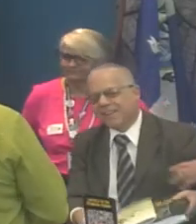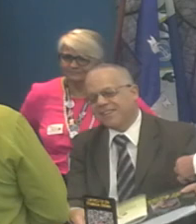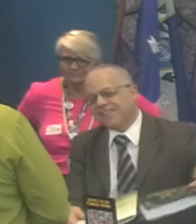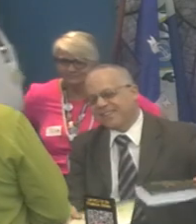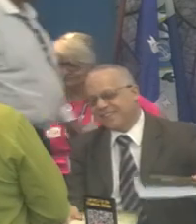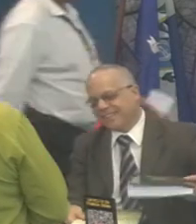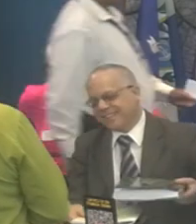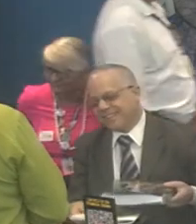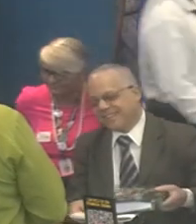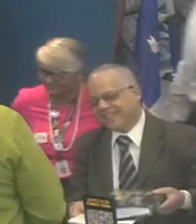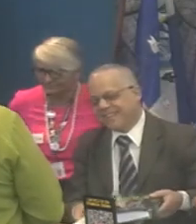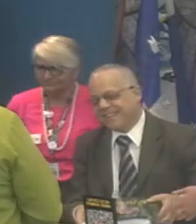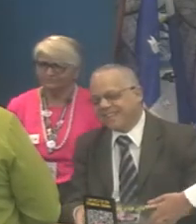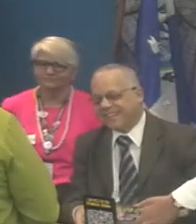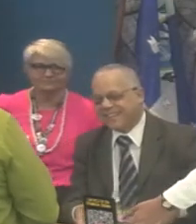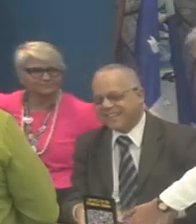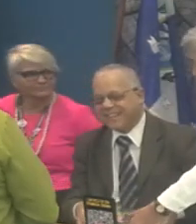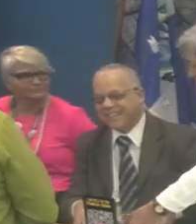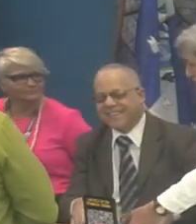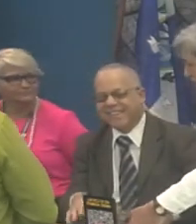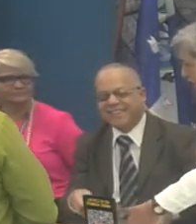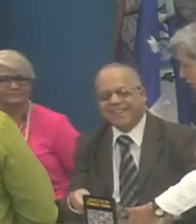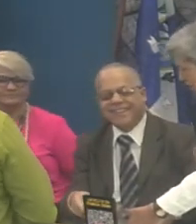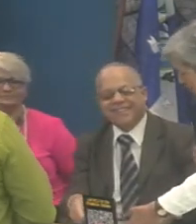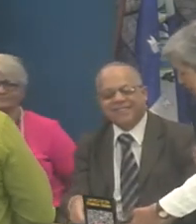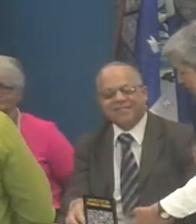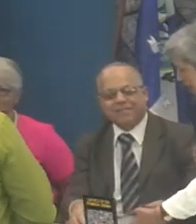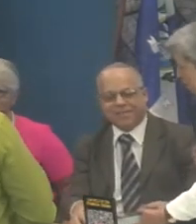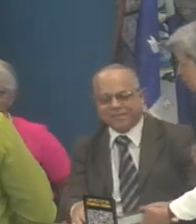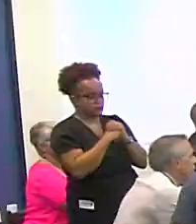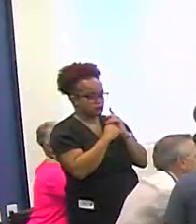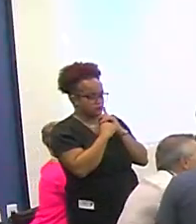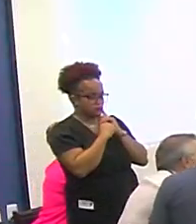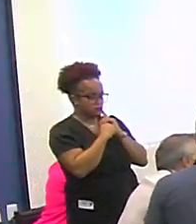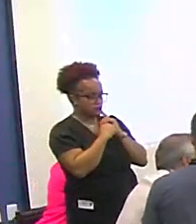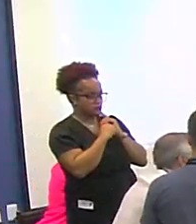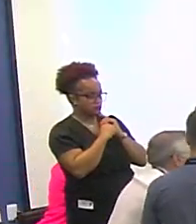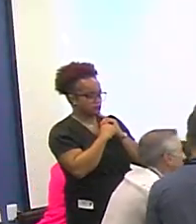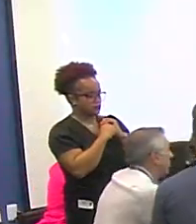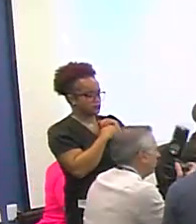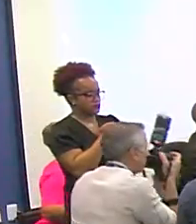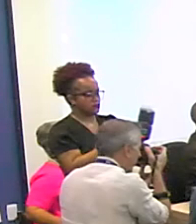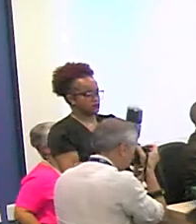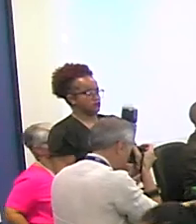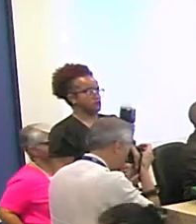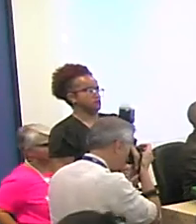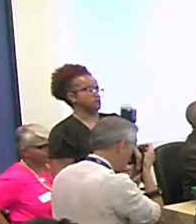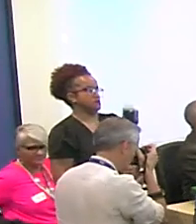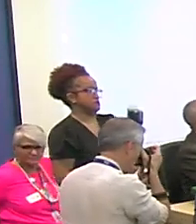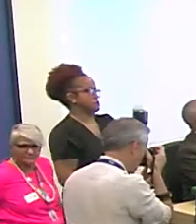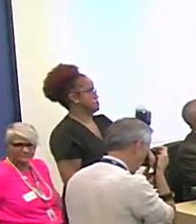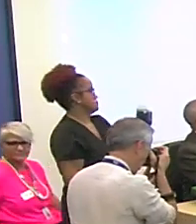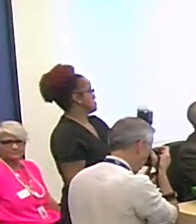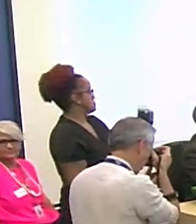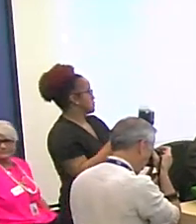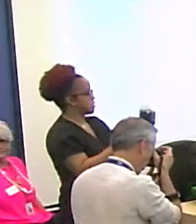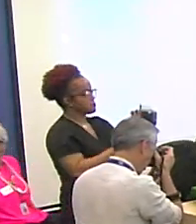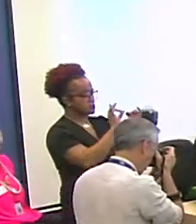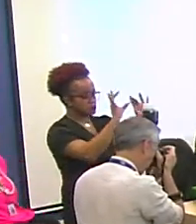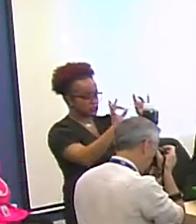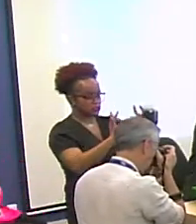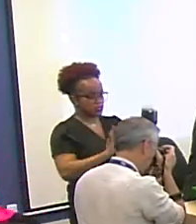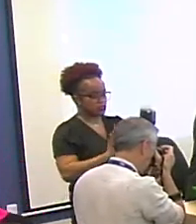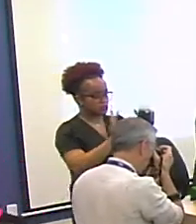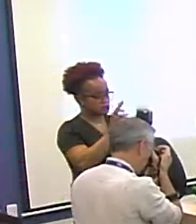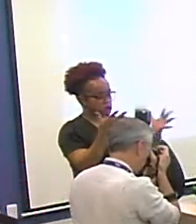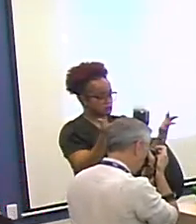Obrigado. Ok. Estatuto aqui. Não, ele vai passar. Vamos fazer uma entrega mais formal. É melhor, viu, doutor